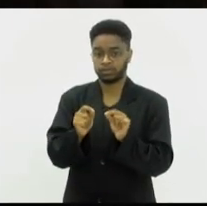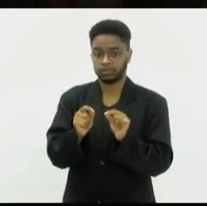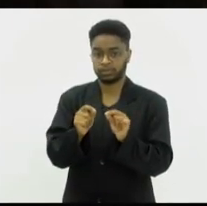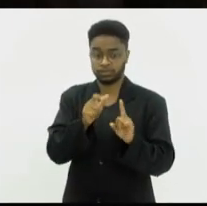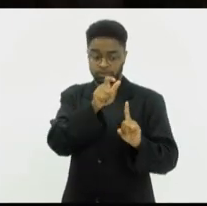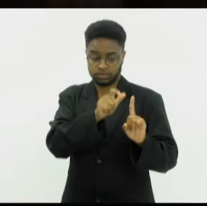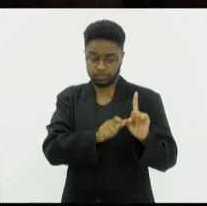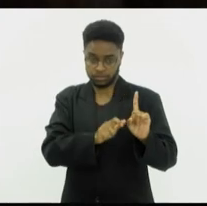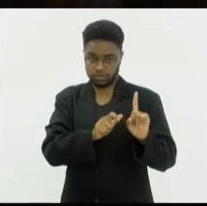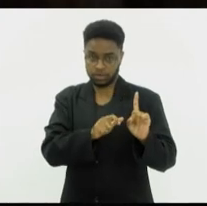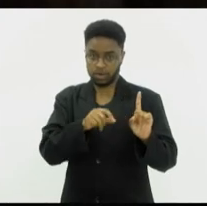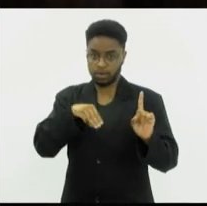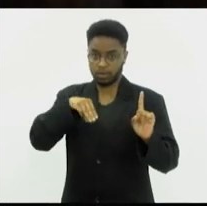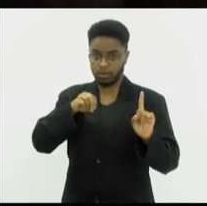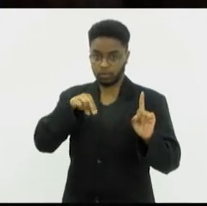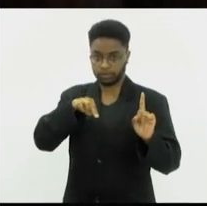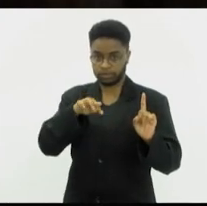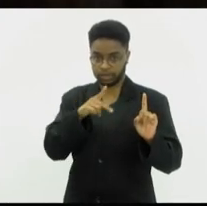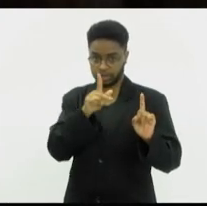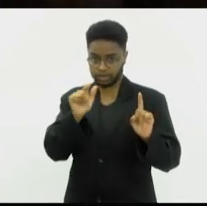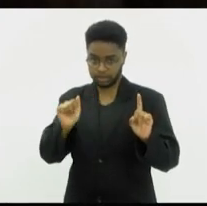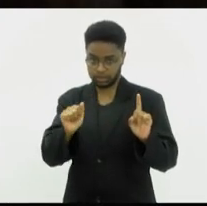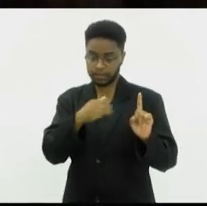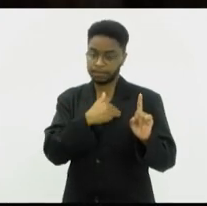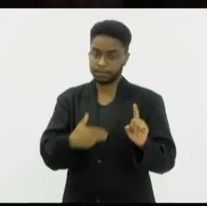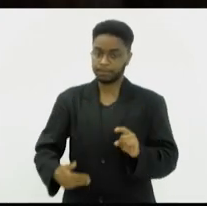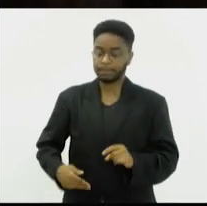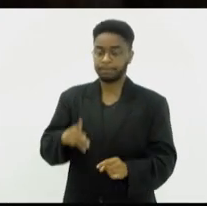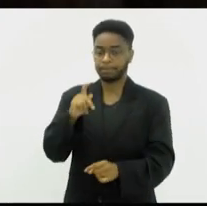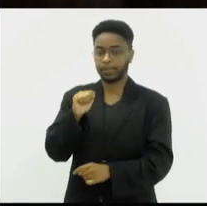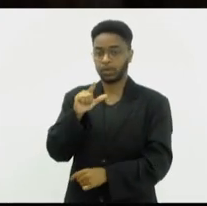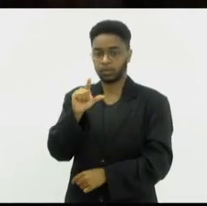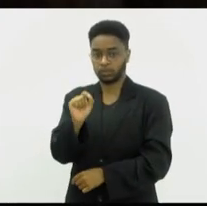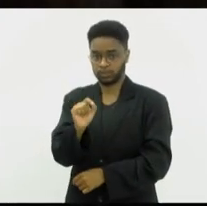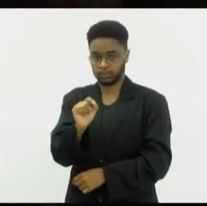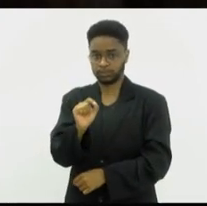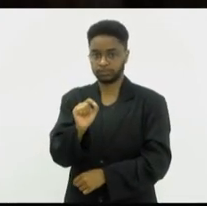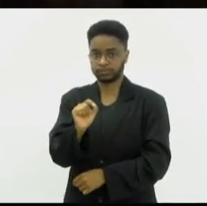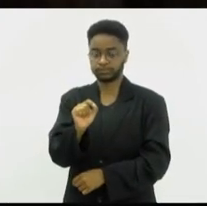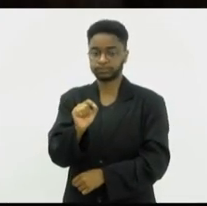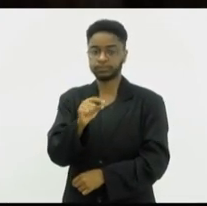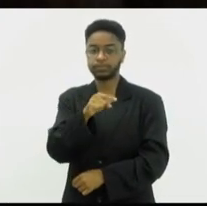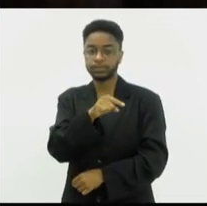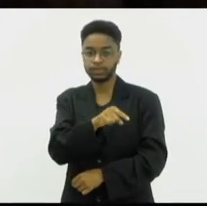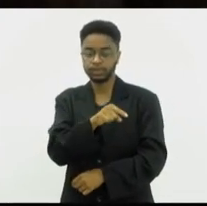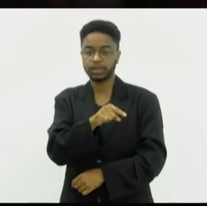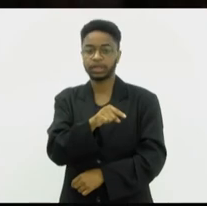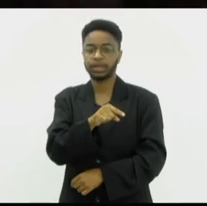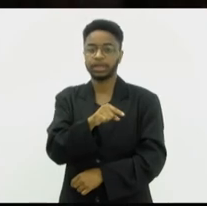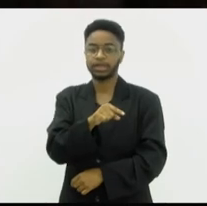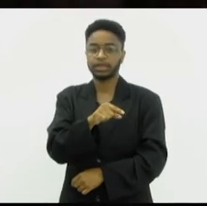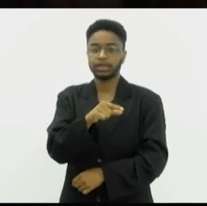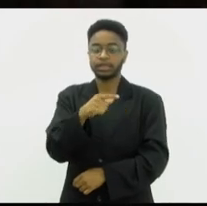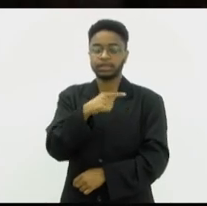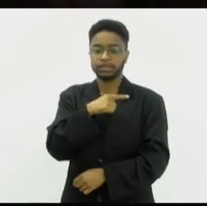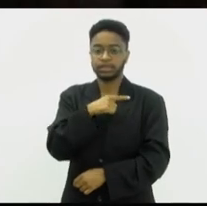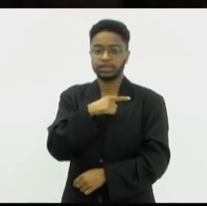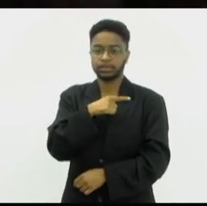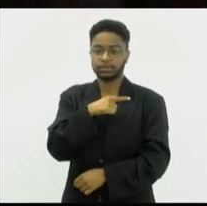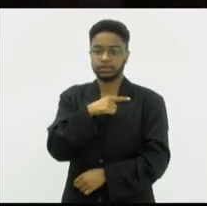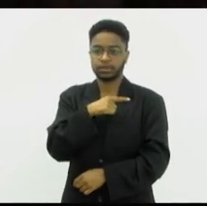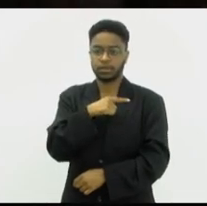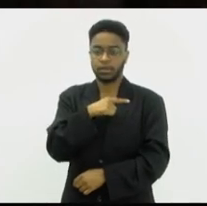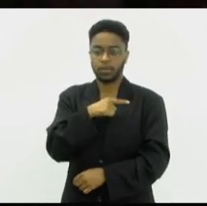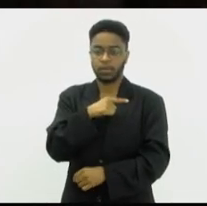digo, o ministro Paulo Pimenta, da SECOM, que é o homem que tem o saco de milho debaixo aqui do